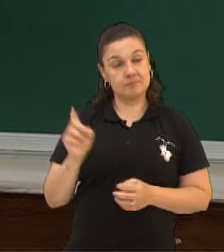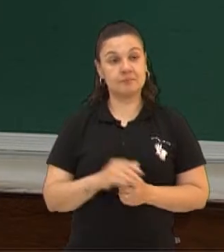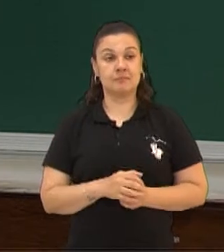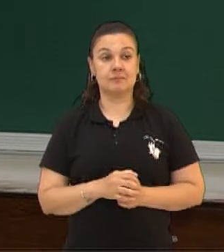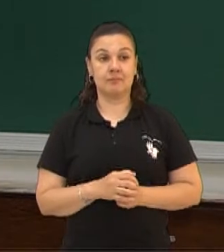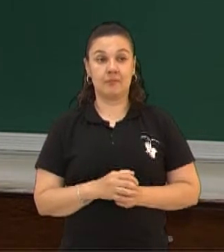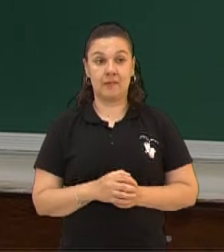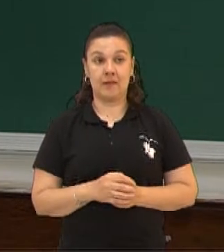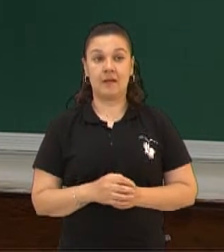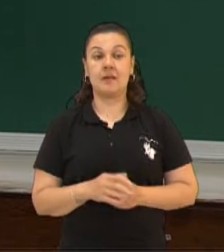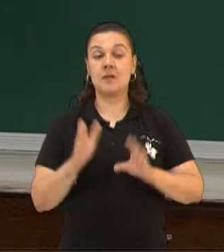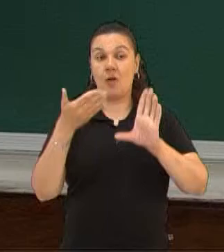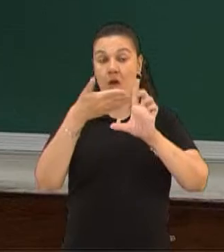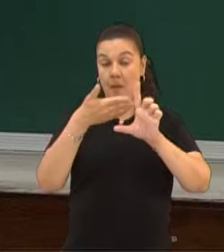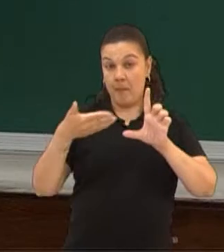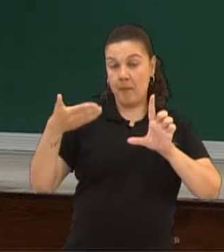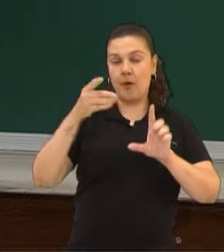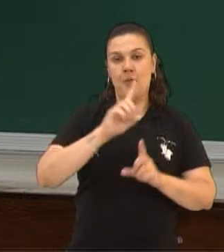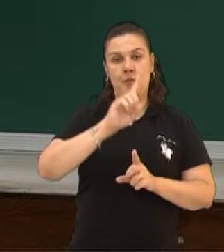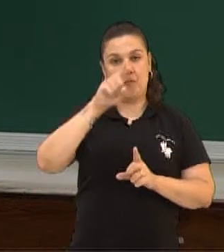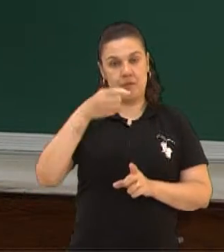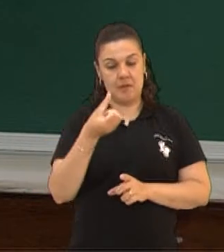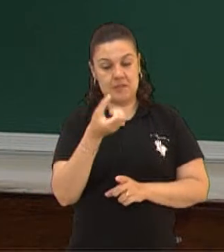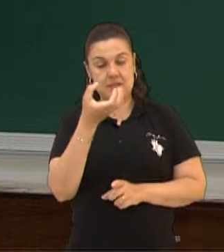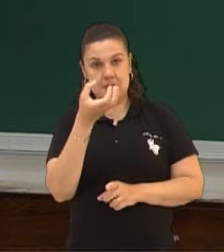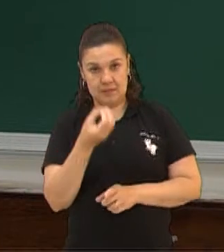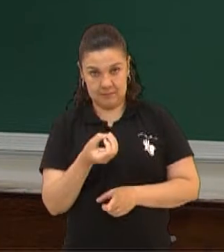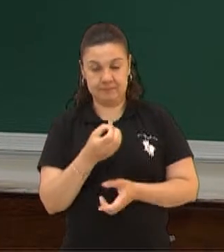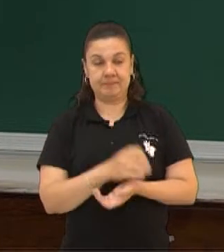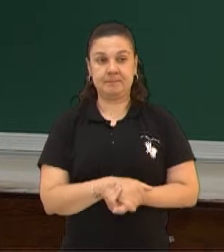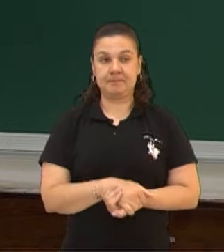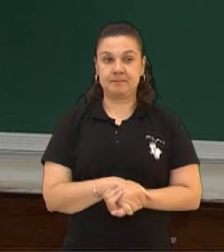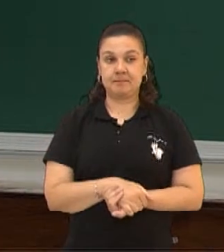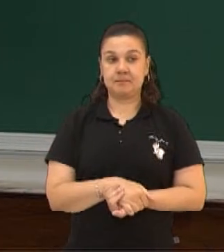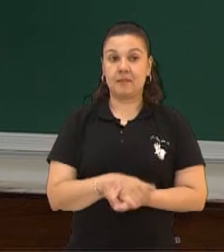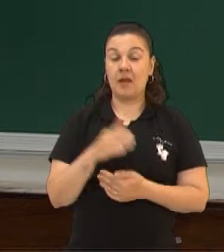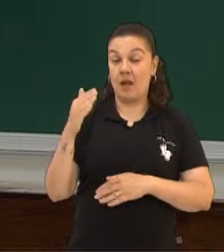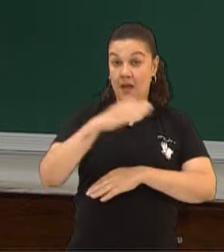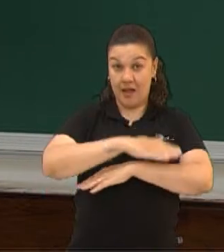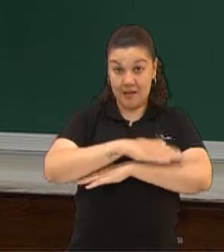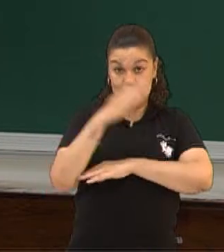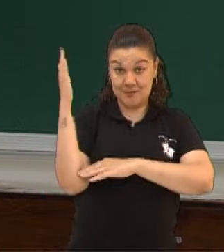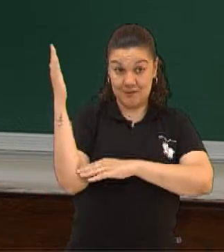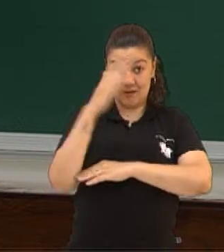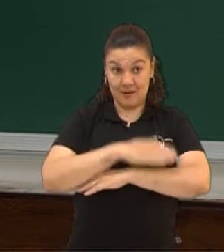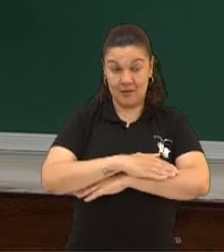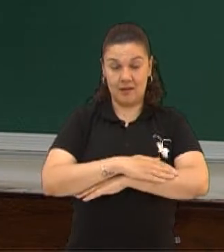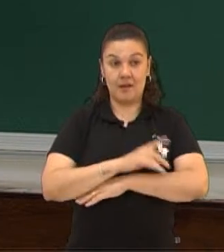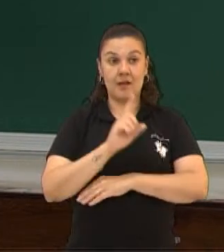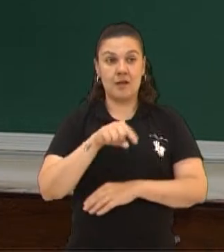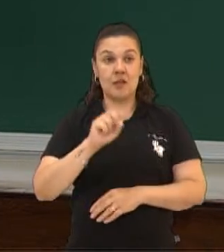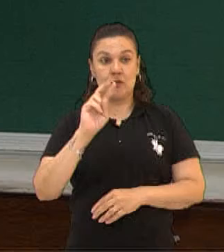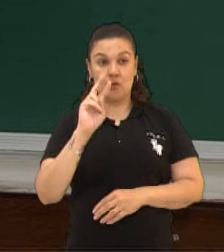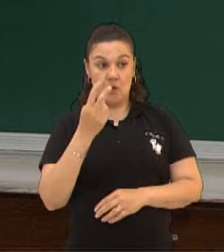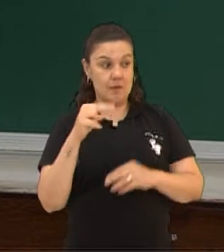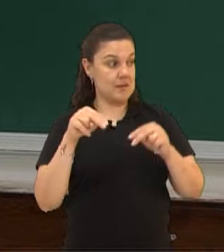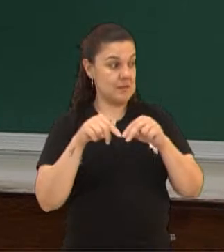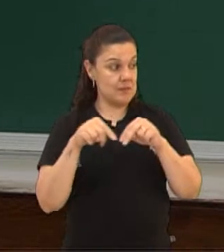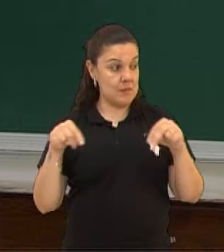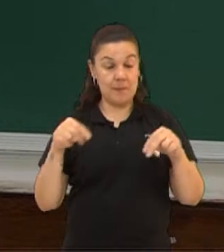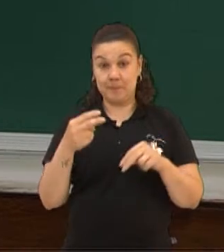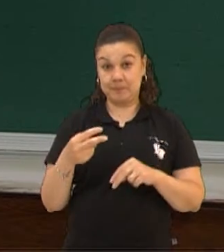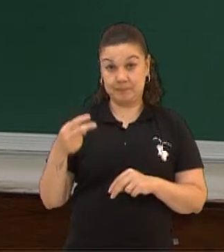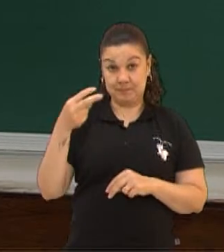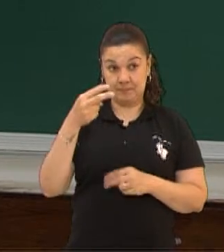A área da porta, a gente sabe que mede 1,60 metros quadrados. E a área da janela mede 2